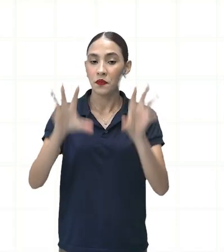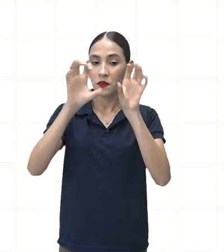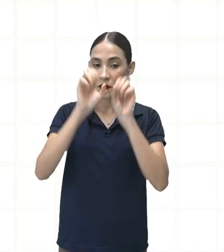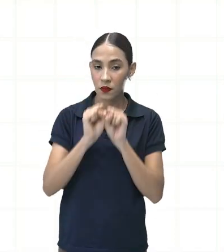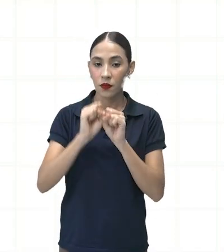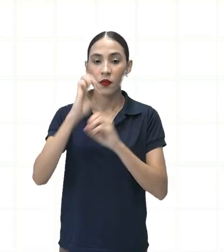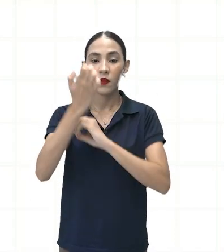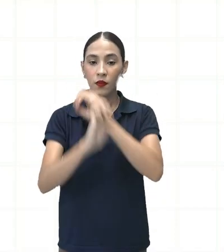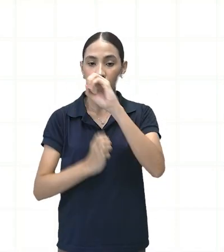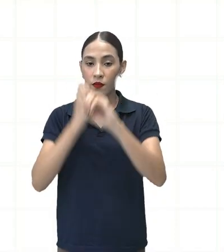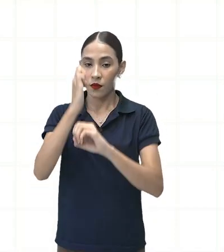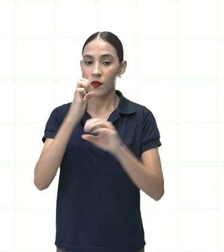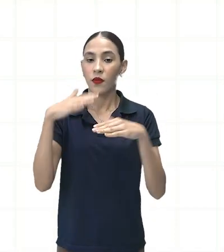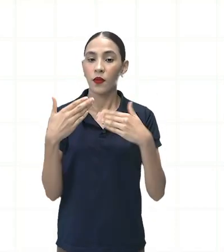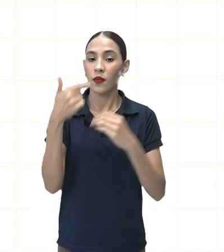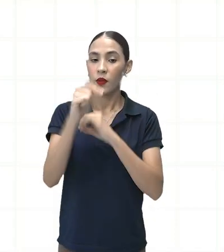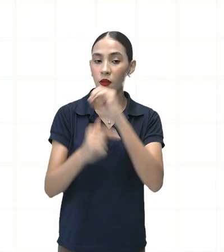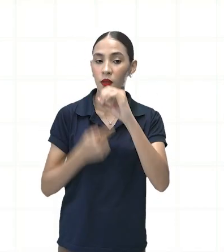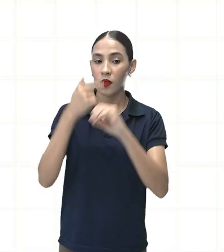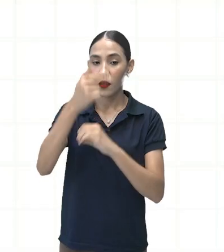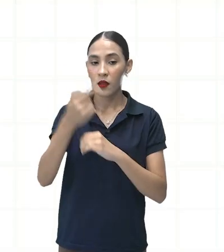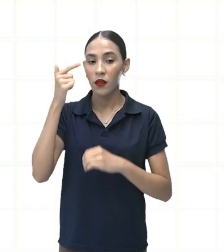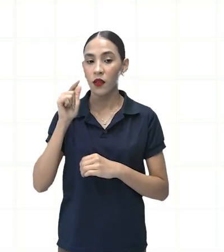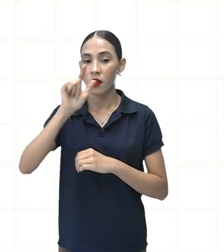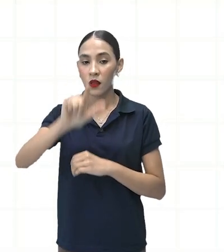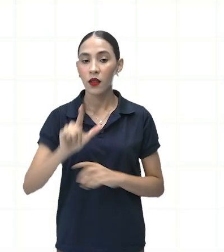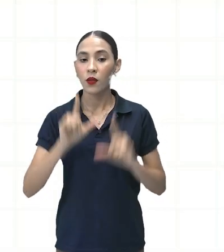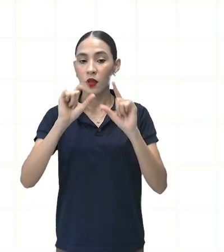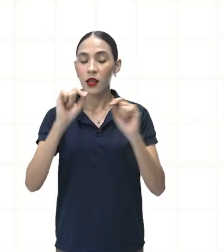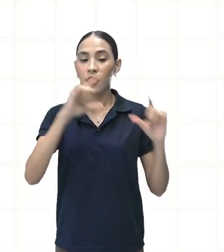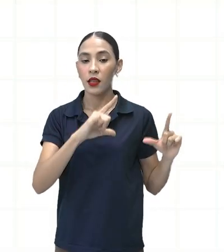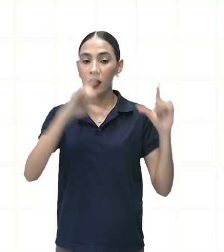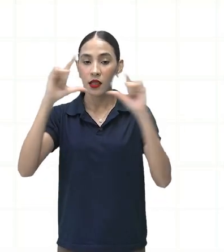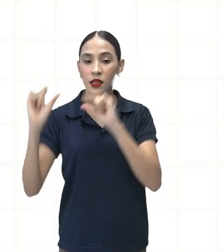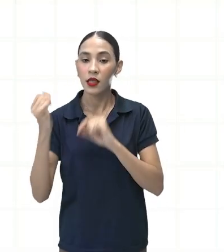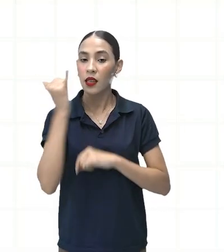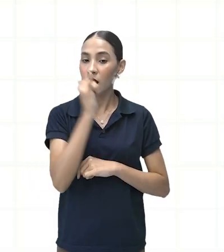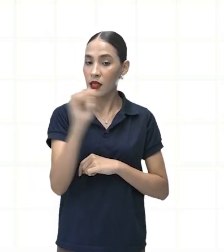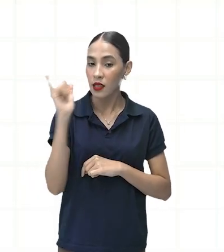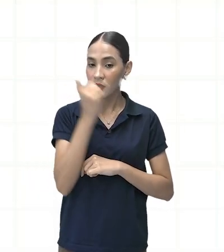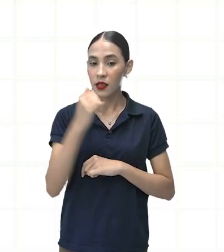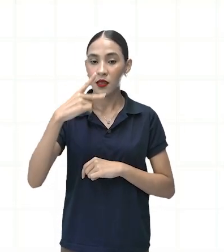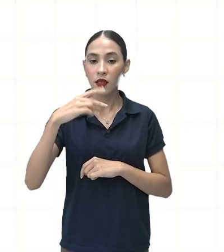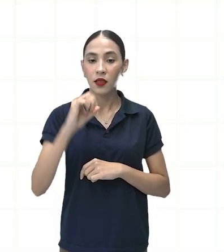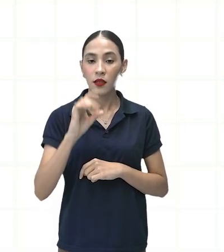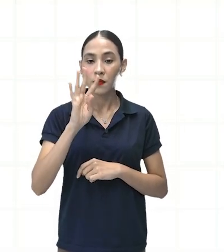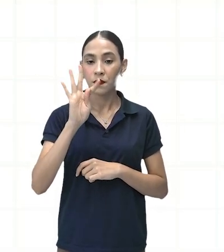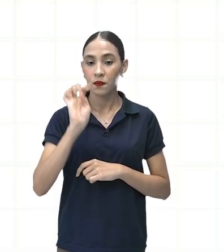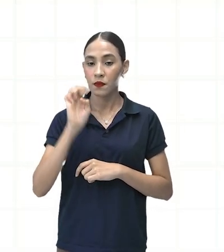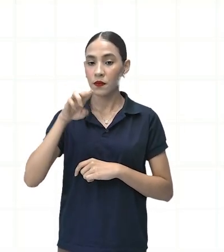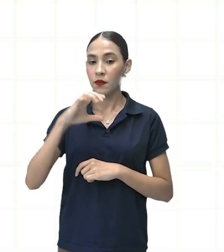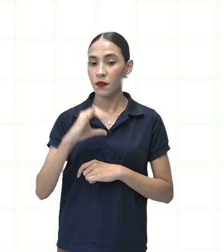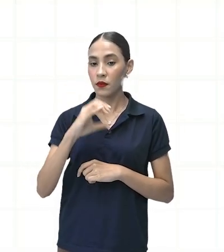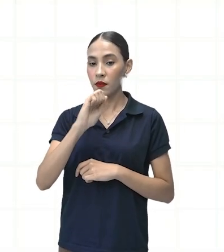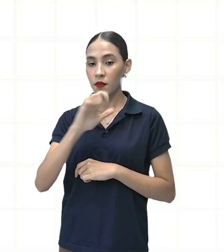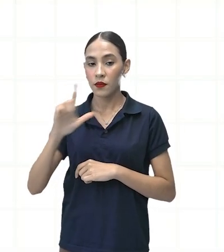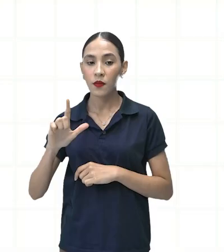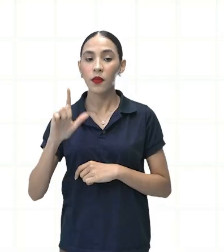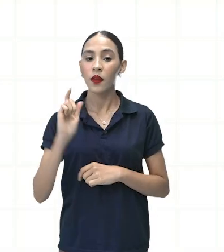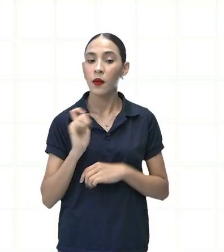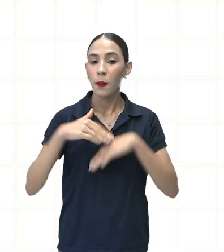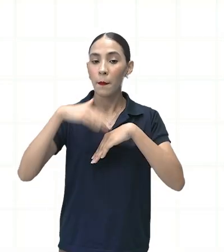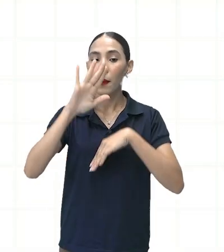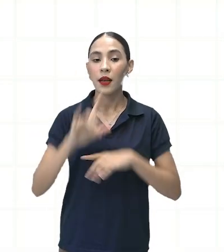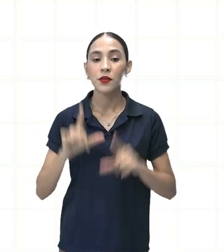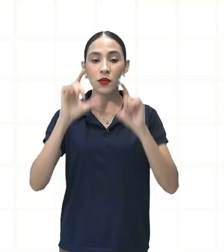receber elétrons, os átomos eles conseguem reduzir sua energia potencial,